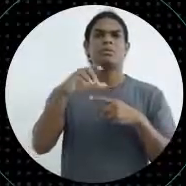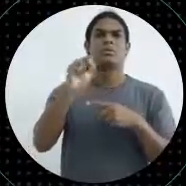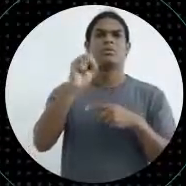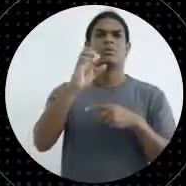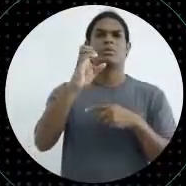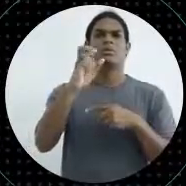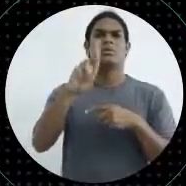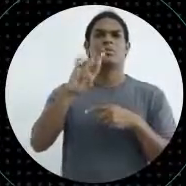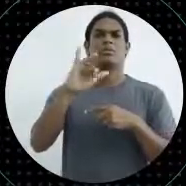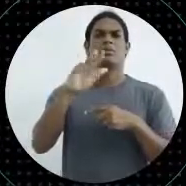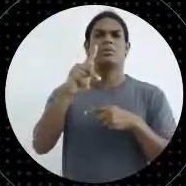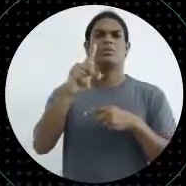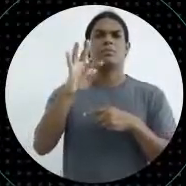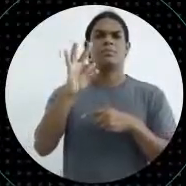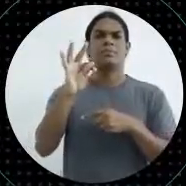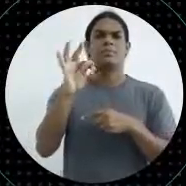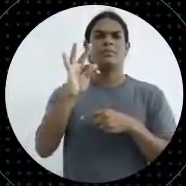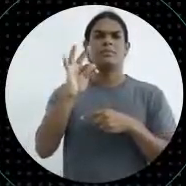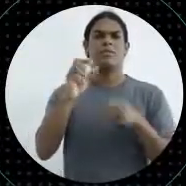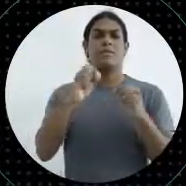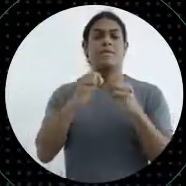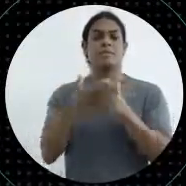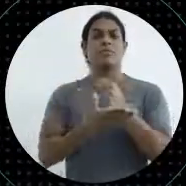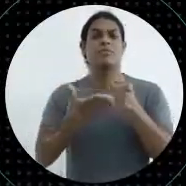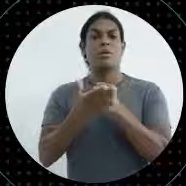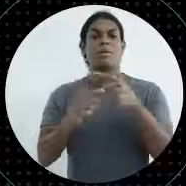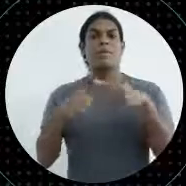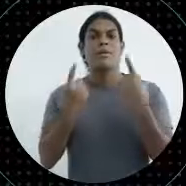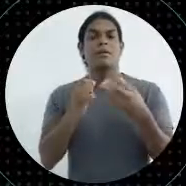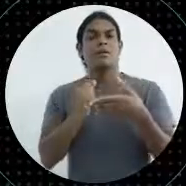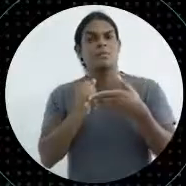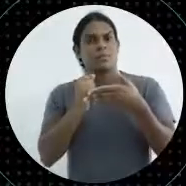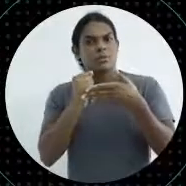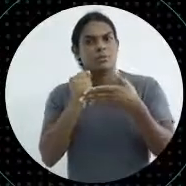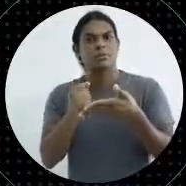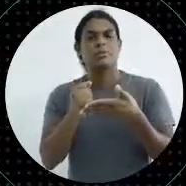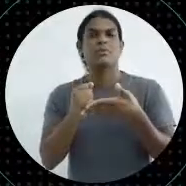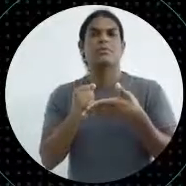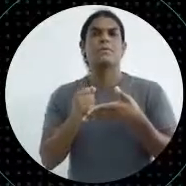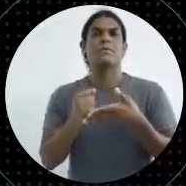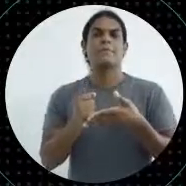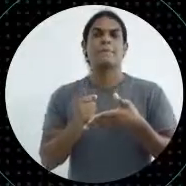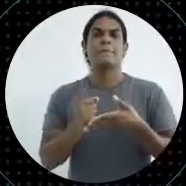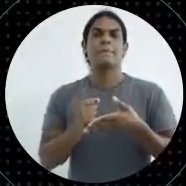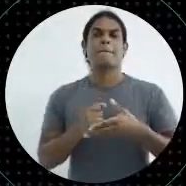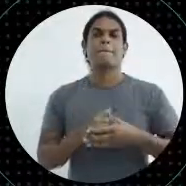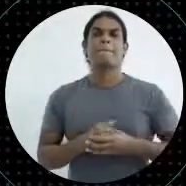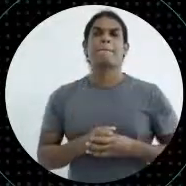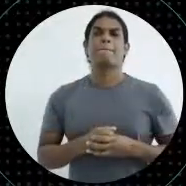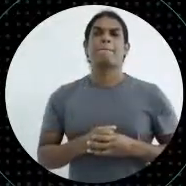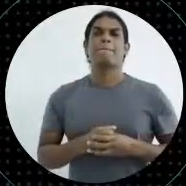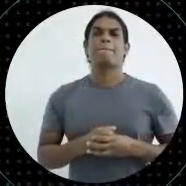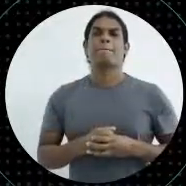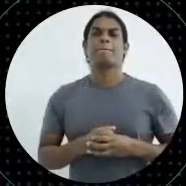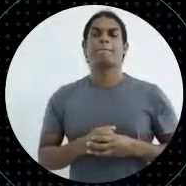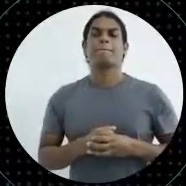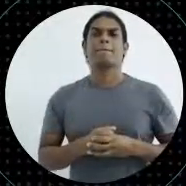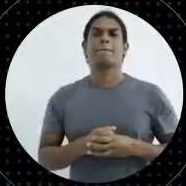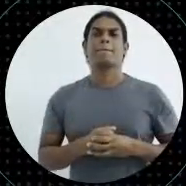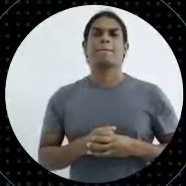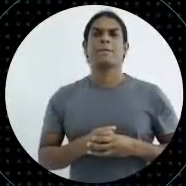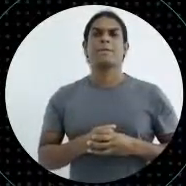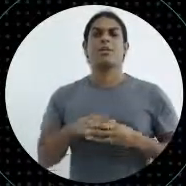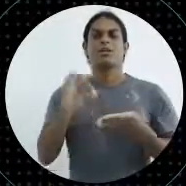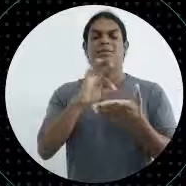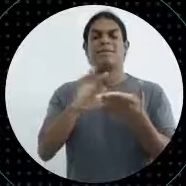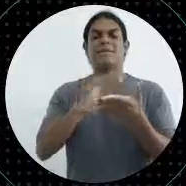mas auxilia muito a vida de programadores Java, certo? Muito mesmo. A filosofia deles era: